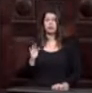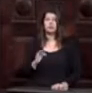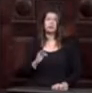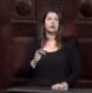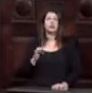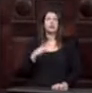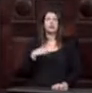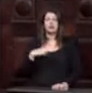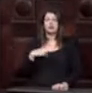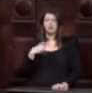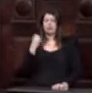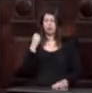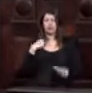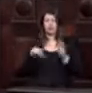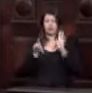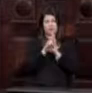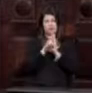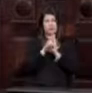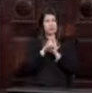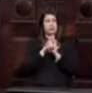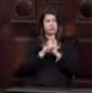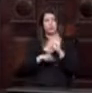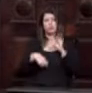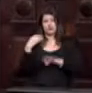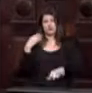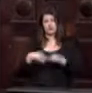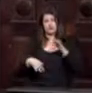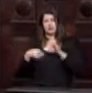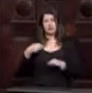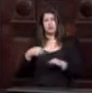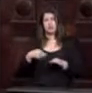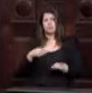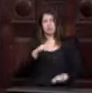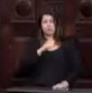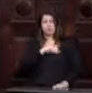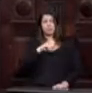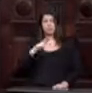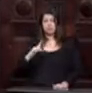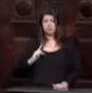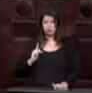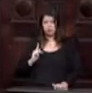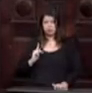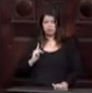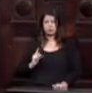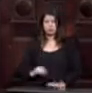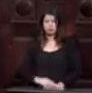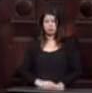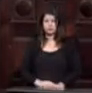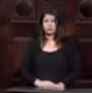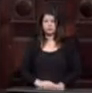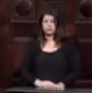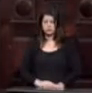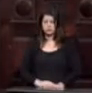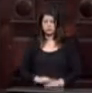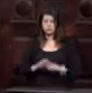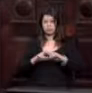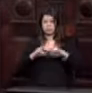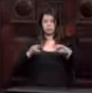no Legislativo, no Judiciário, no Ministério Público, uma